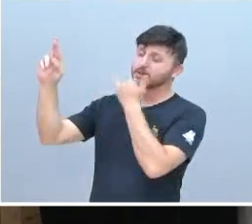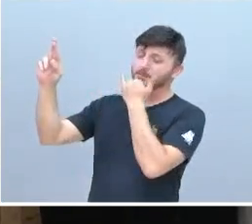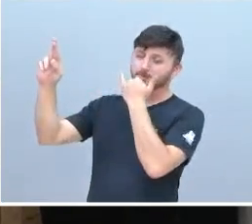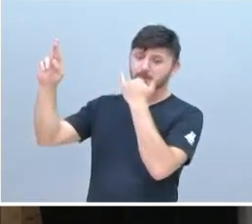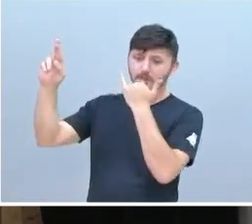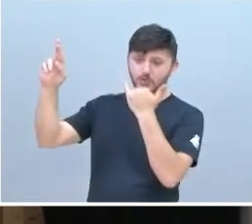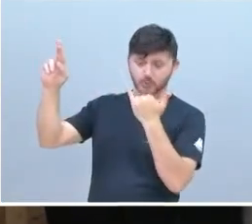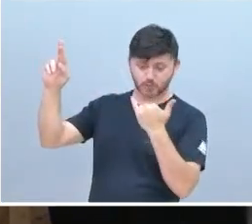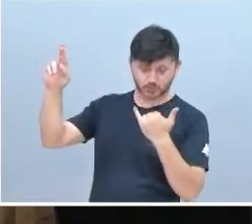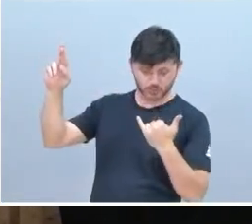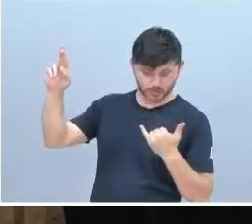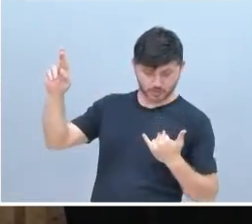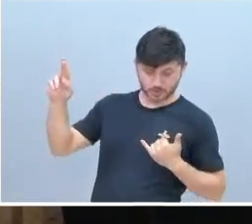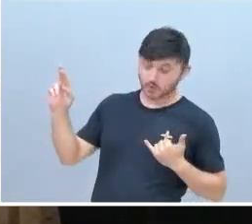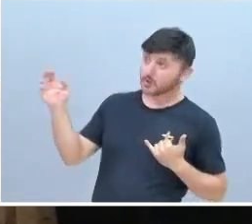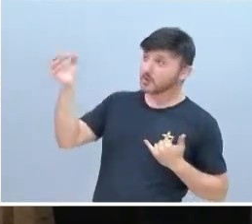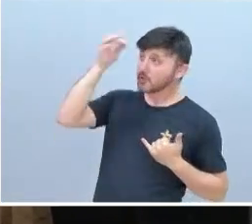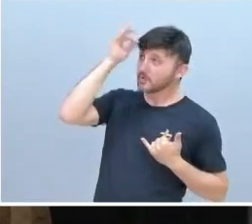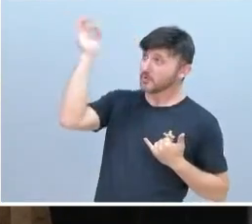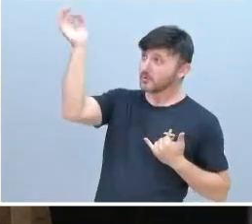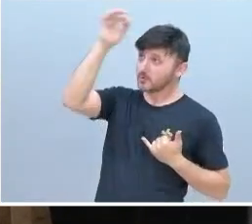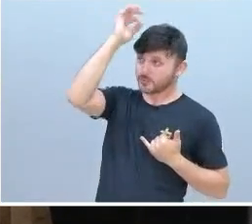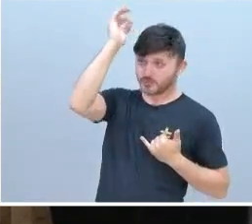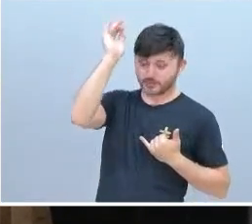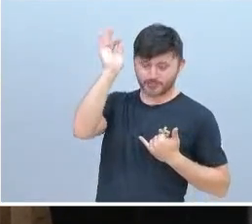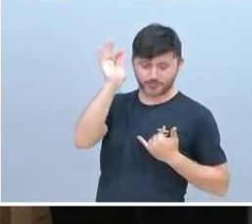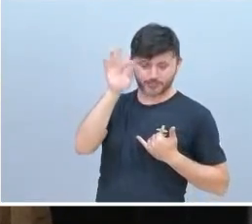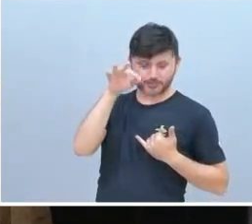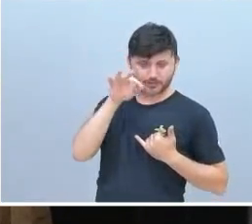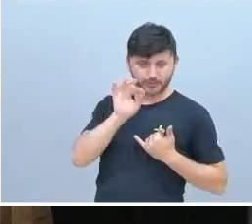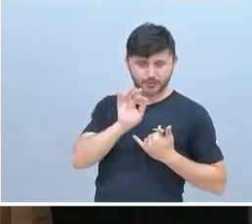Senhor, com teu Espírito,